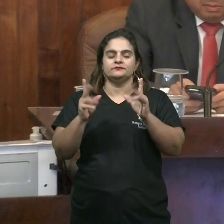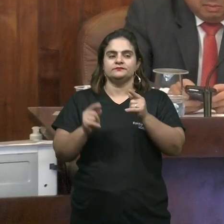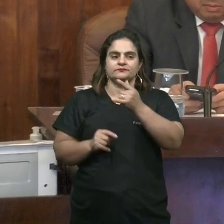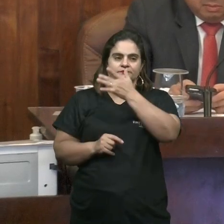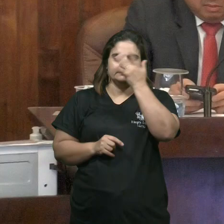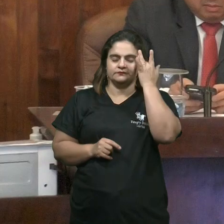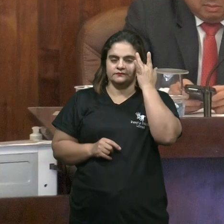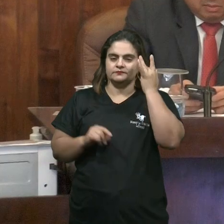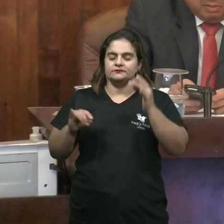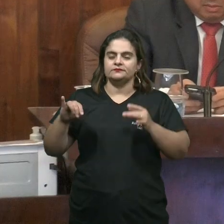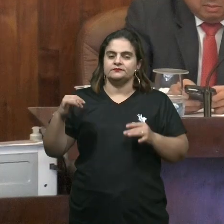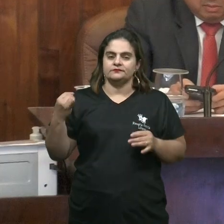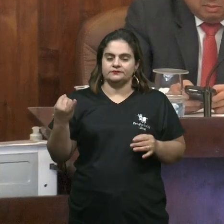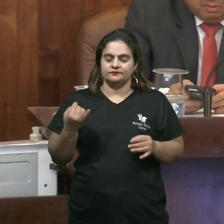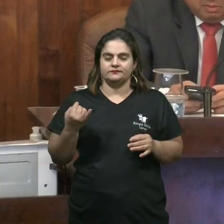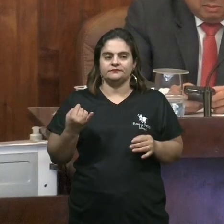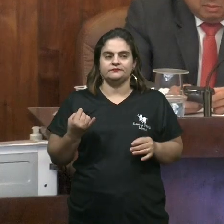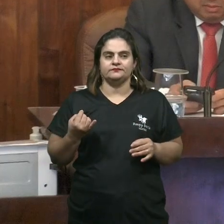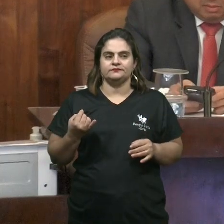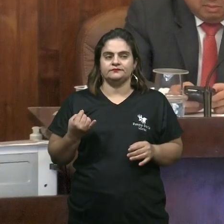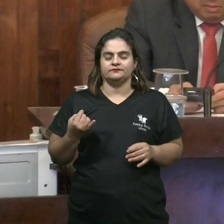mas eu aproveito a oportunidade para